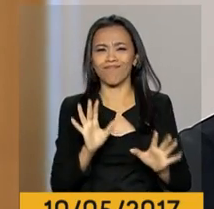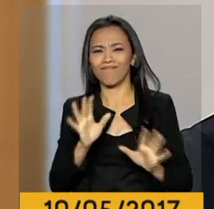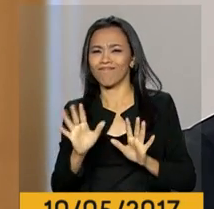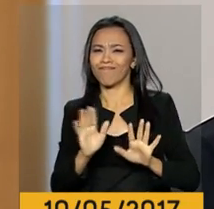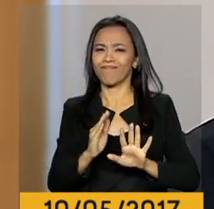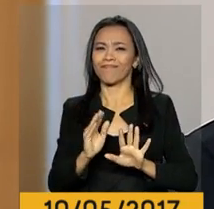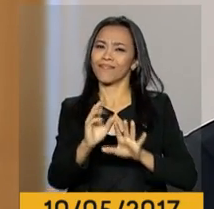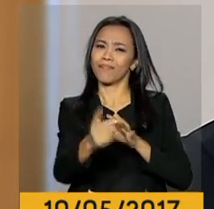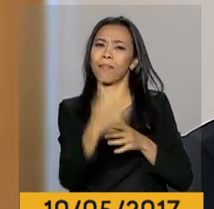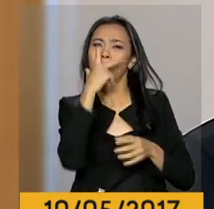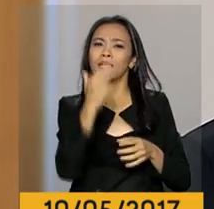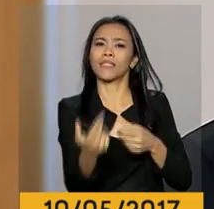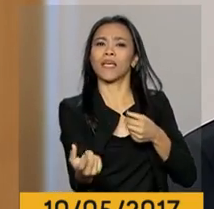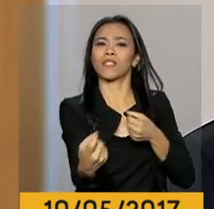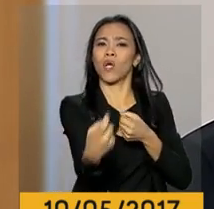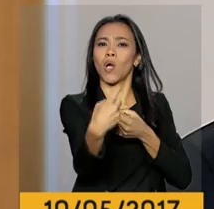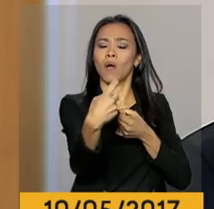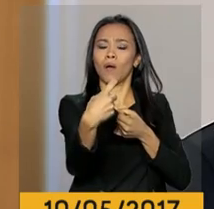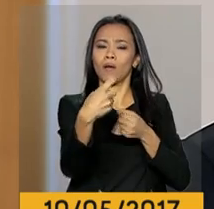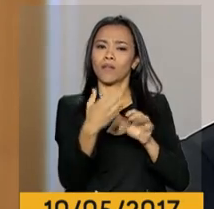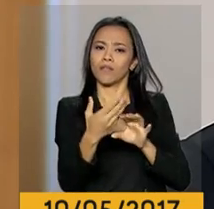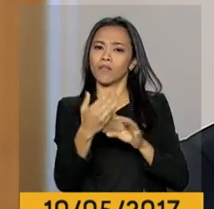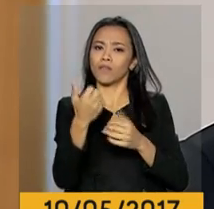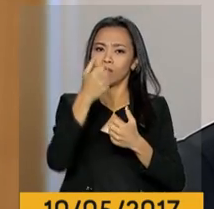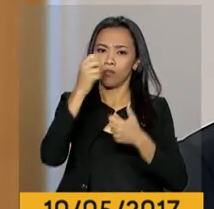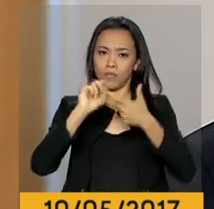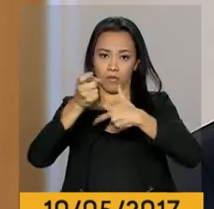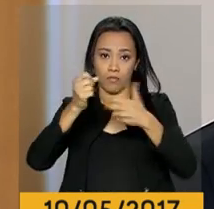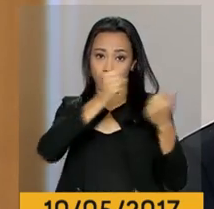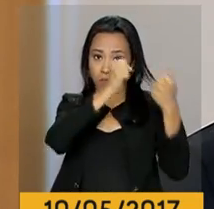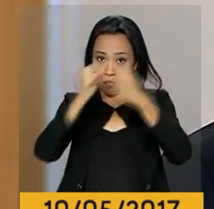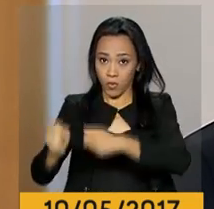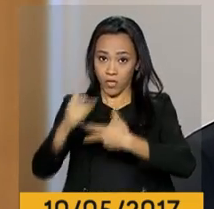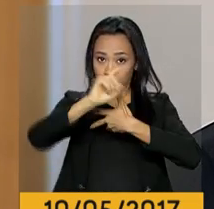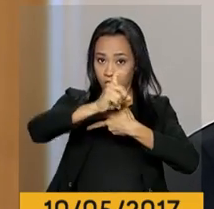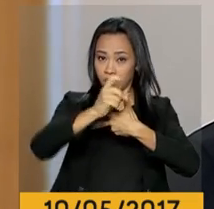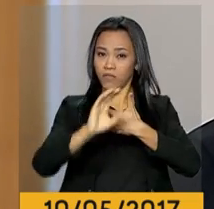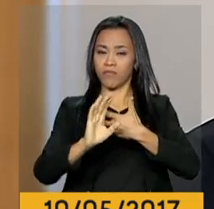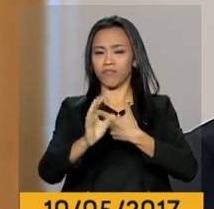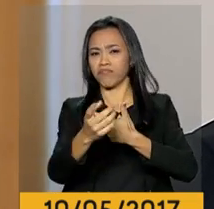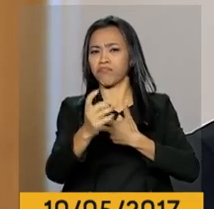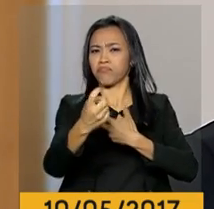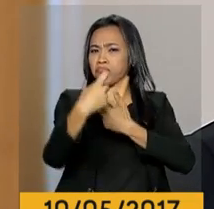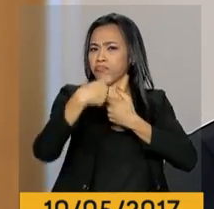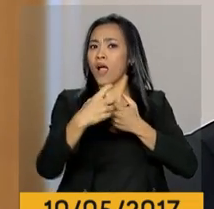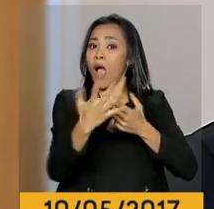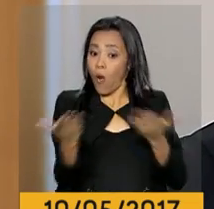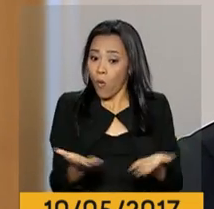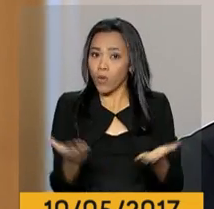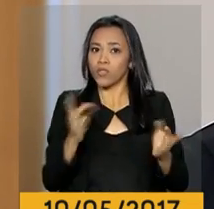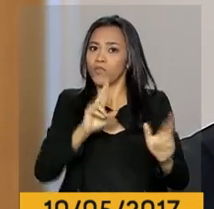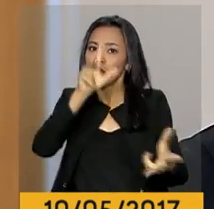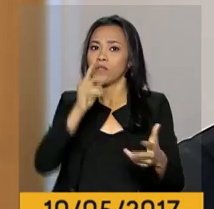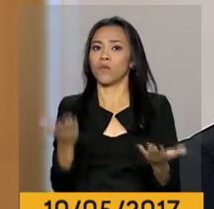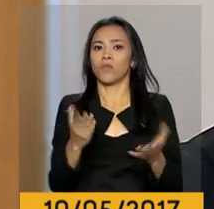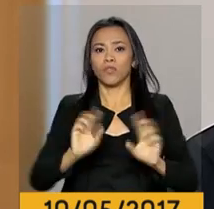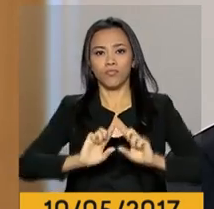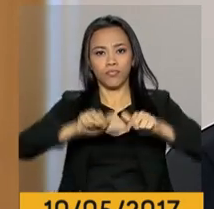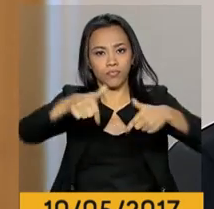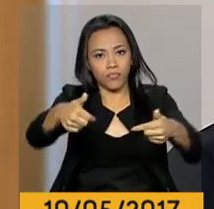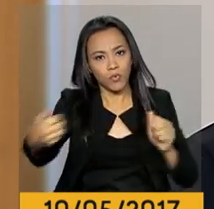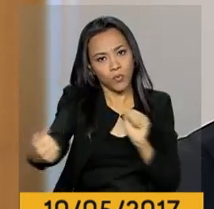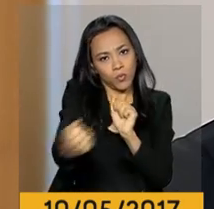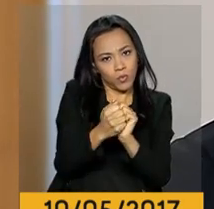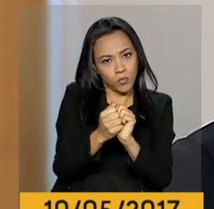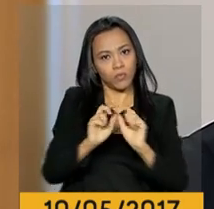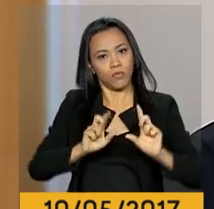Executivo hoje não hoje o poder legislativo governa conosco governa com o com o presidente da